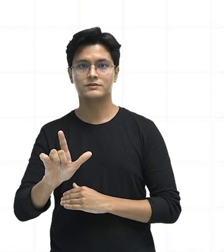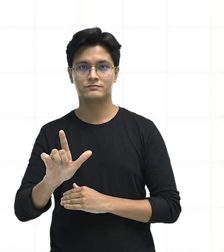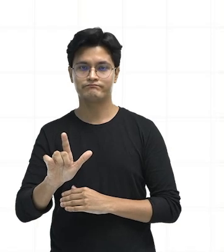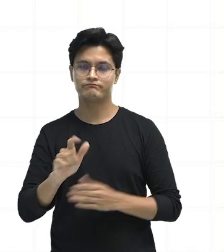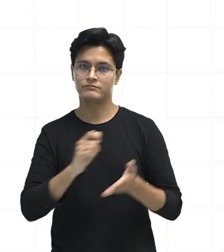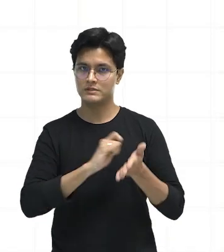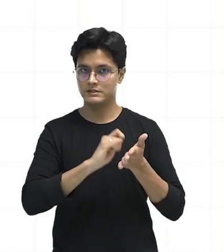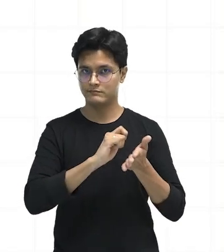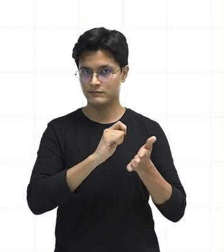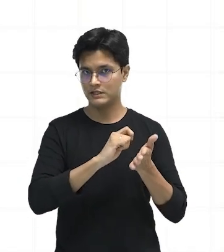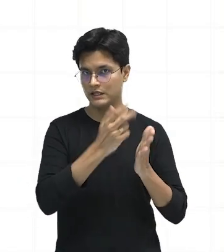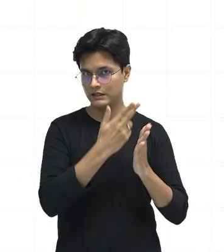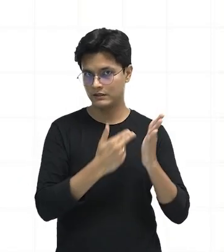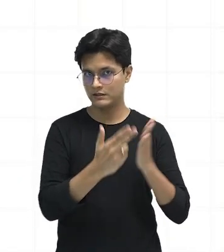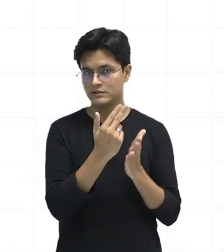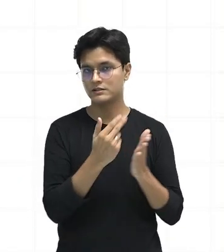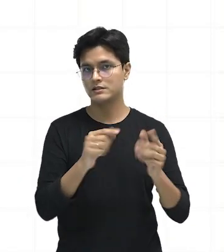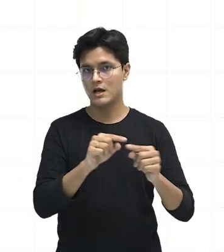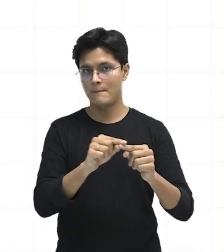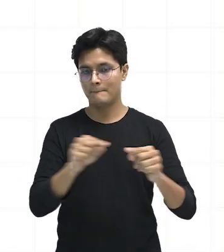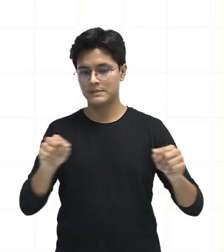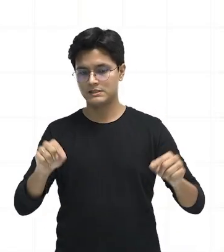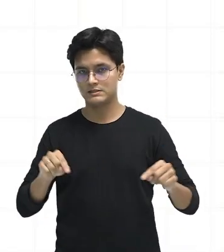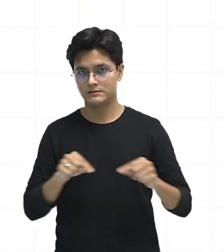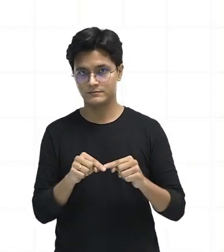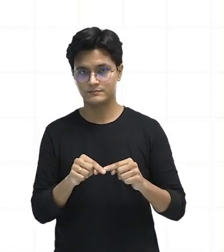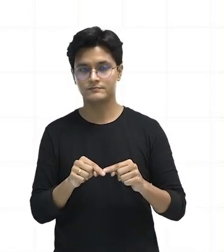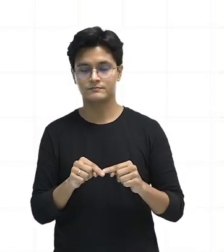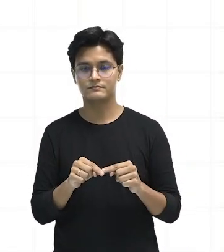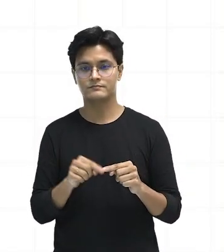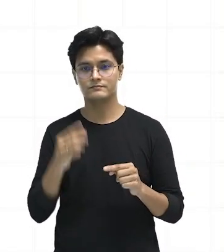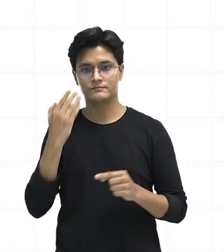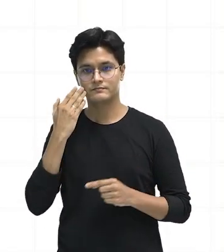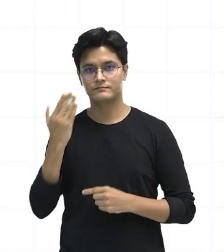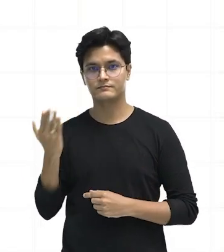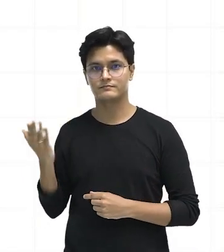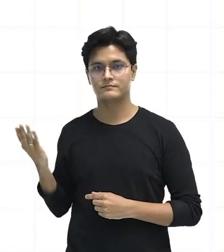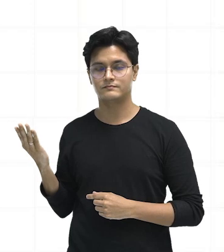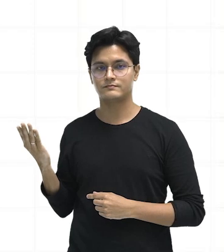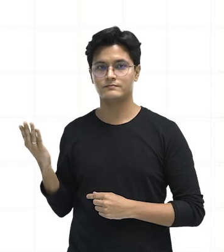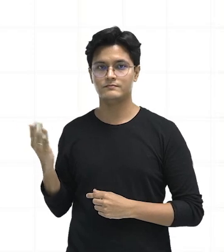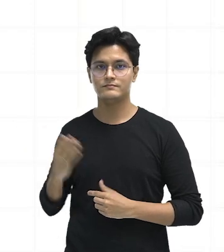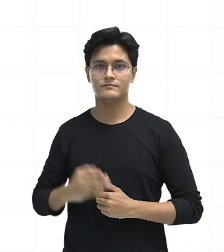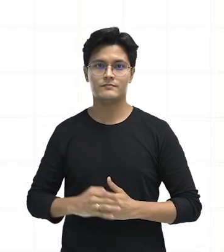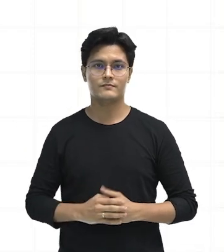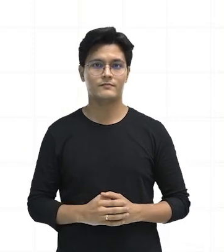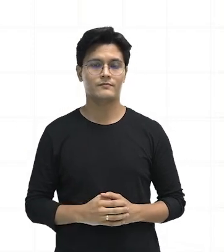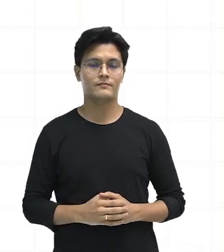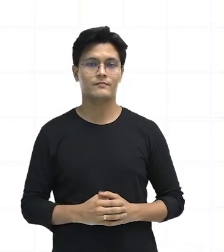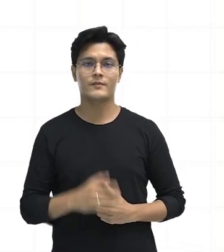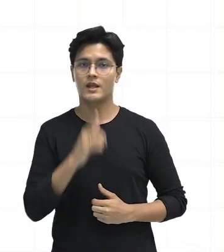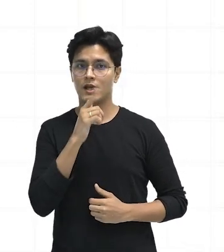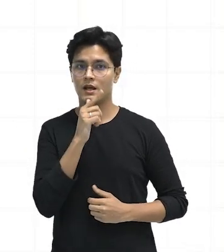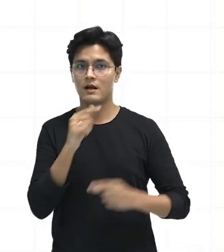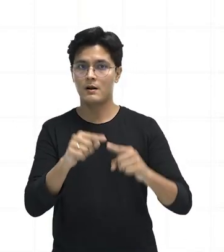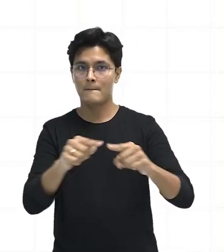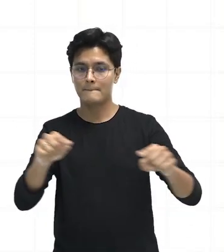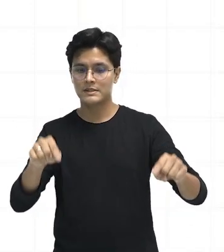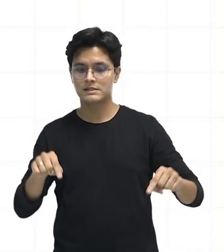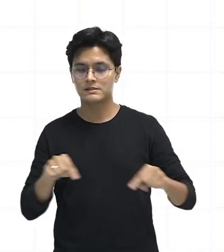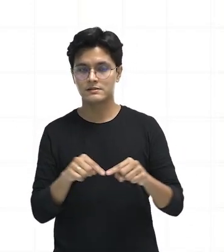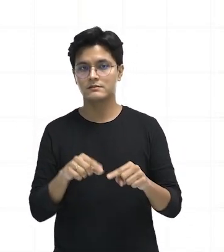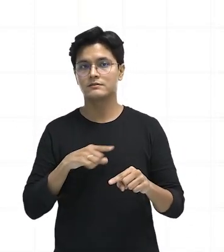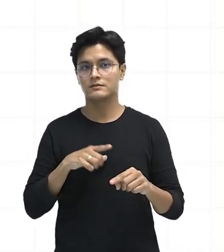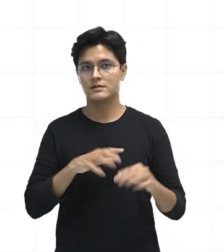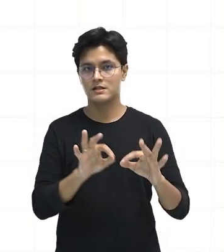Pedro, né? Beleza. Então, nós temos aqui, de forma que essa piscina, ela tem